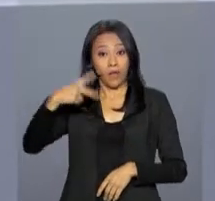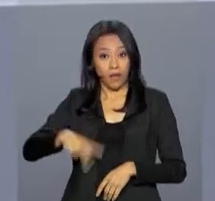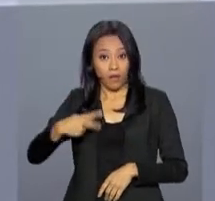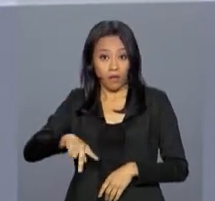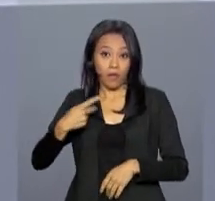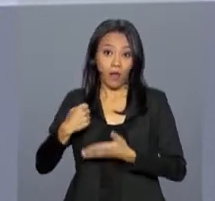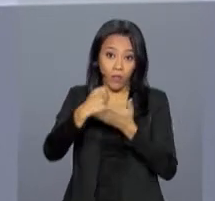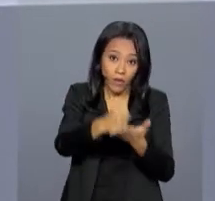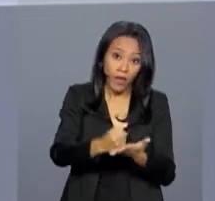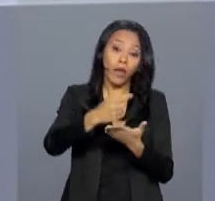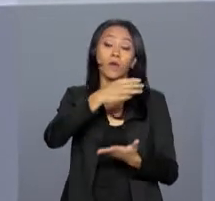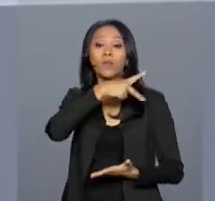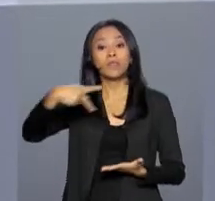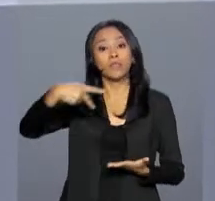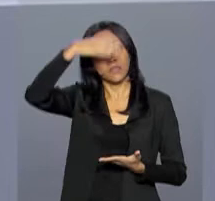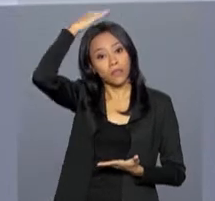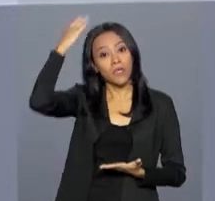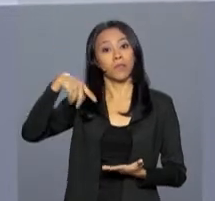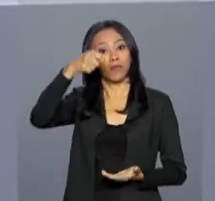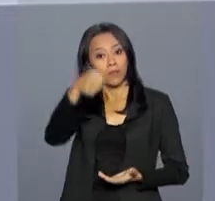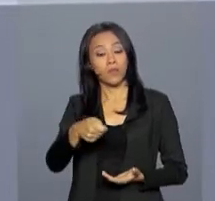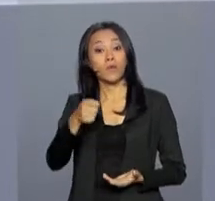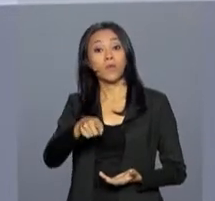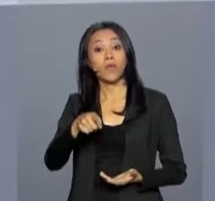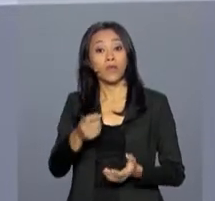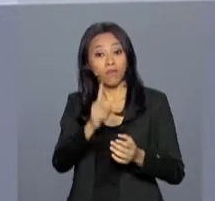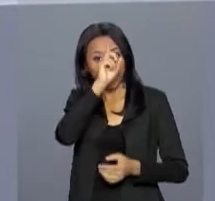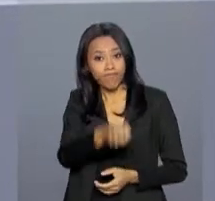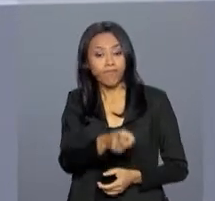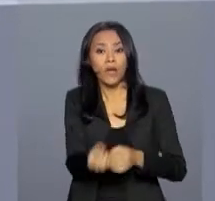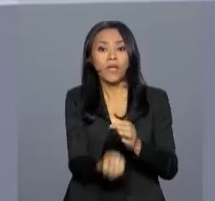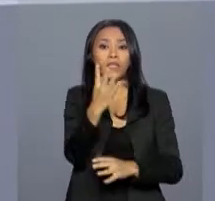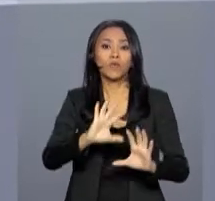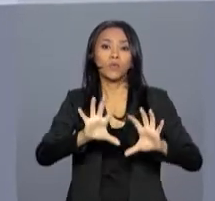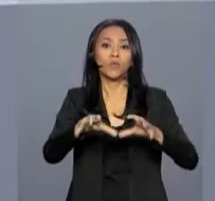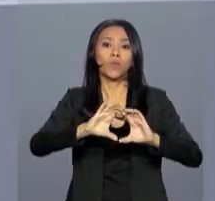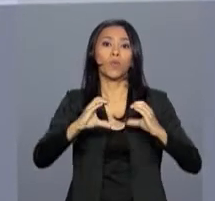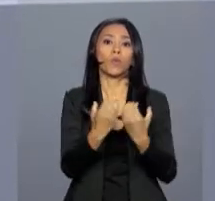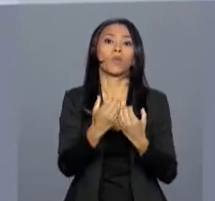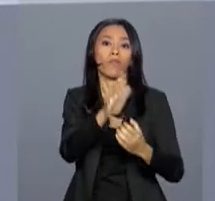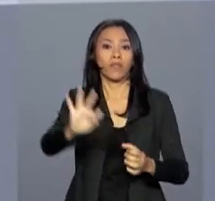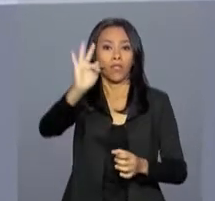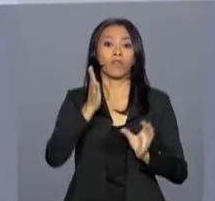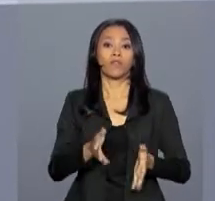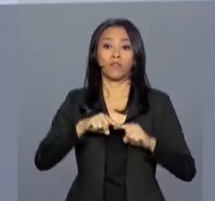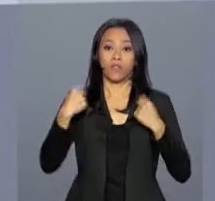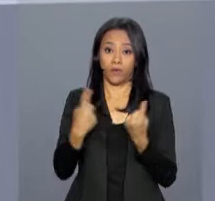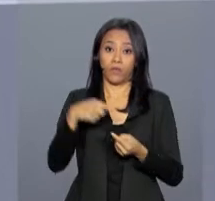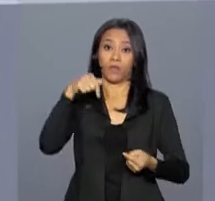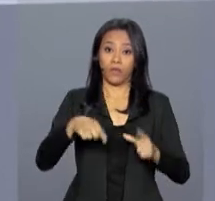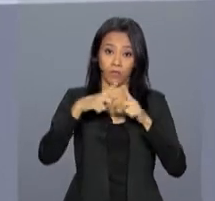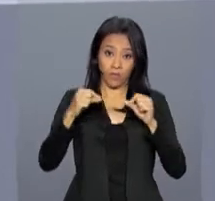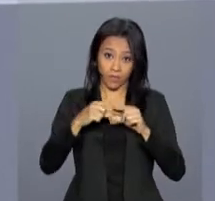esses migrantes, o presidente Michel Temer determinou a criação de um comitê federal que já se reuniu esta semana aqui em Brasília. O ministro